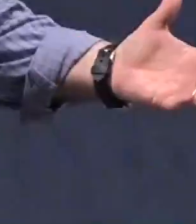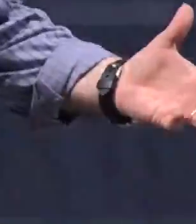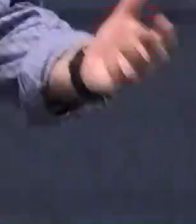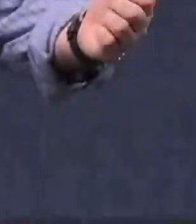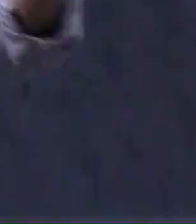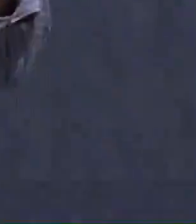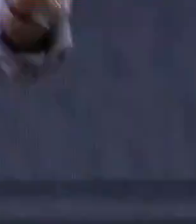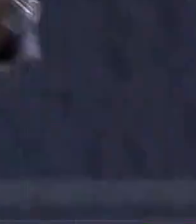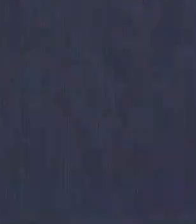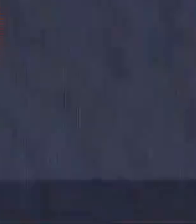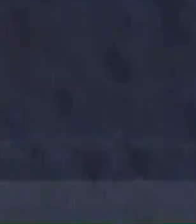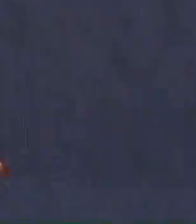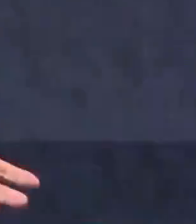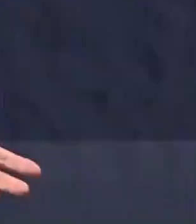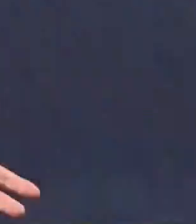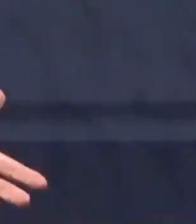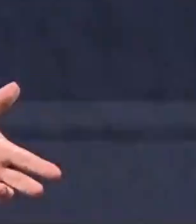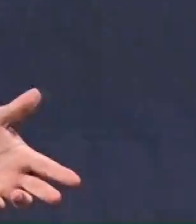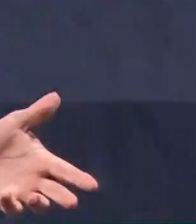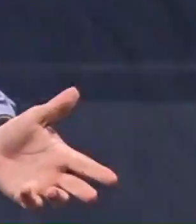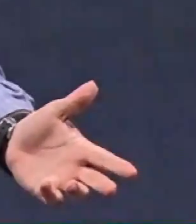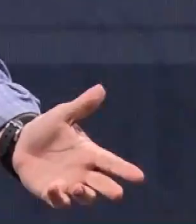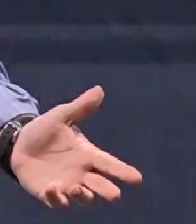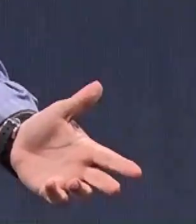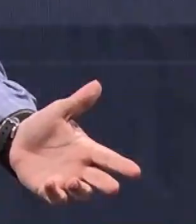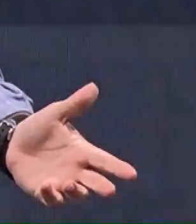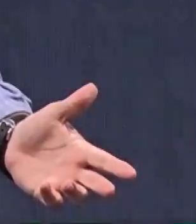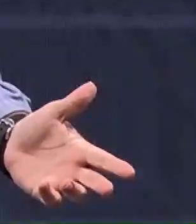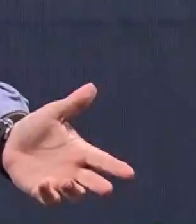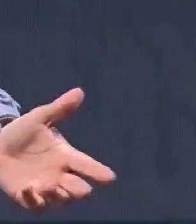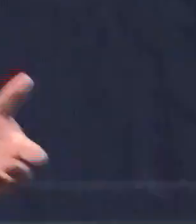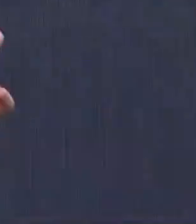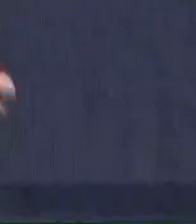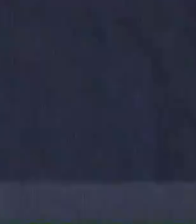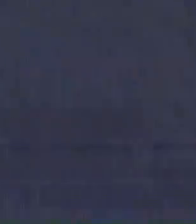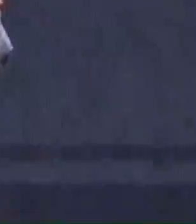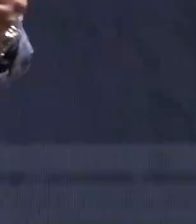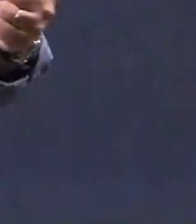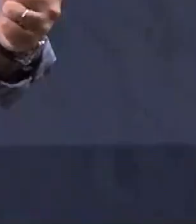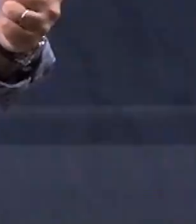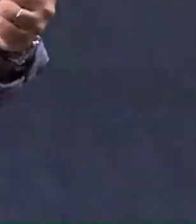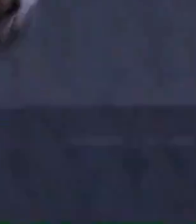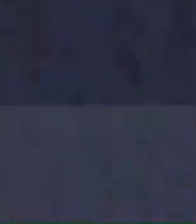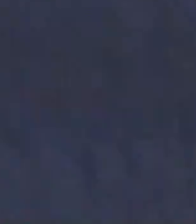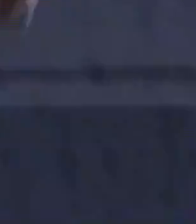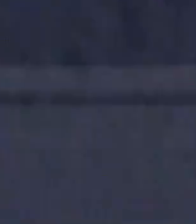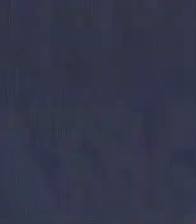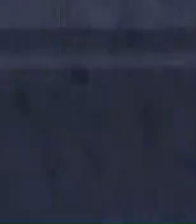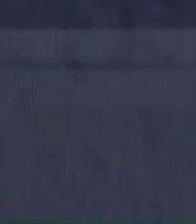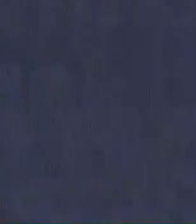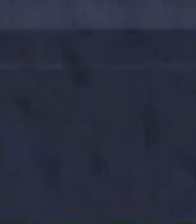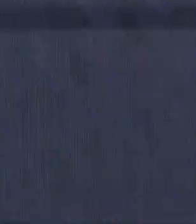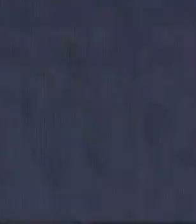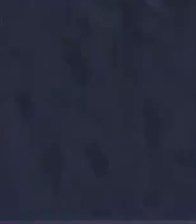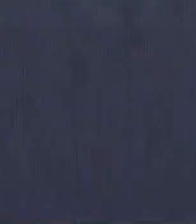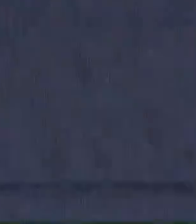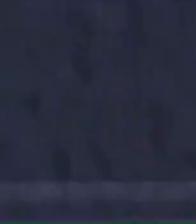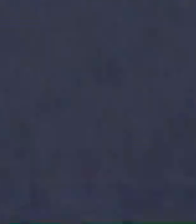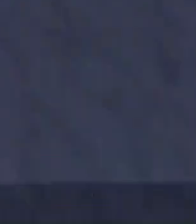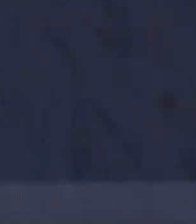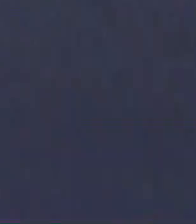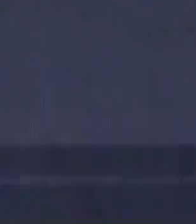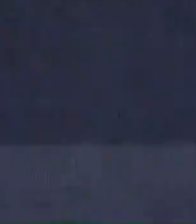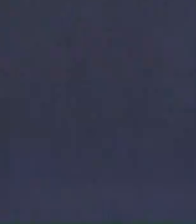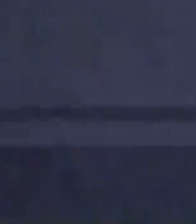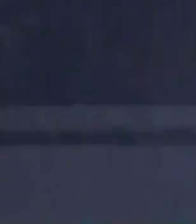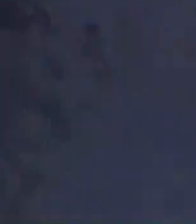Porque nunca teve que puxar ferro. E tem aquele que tem resistência. Por